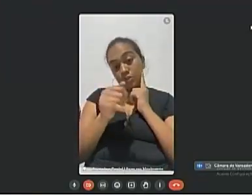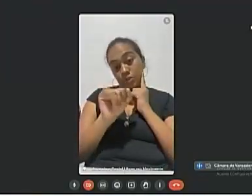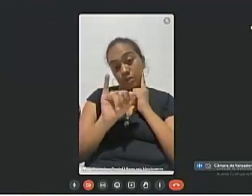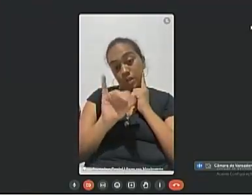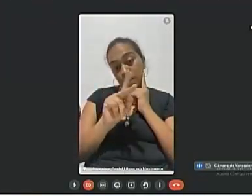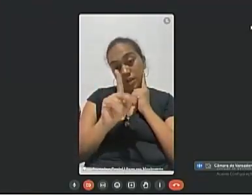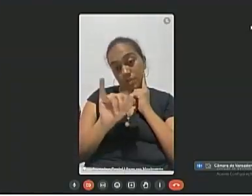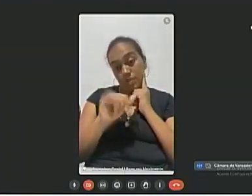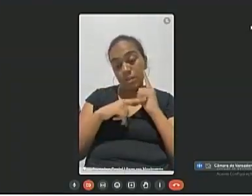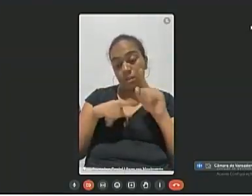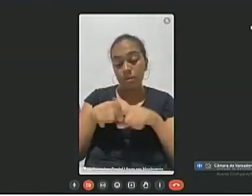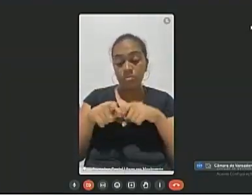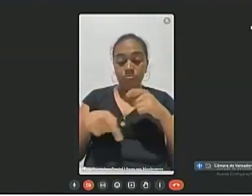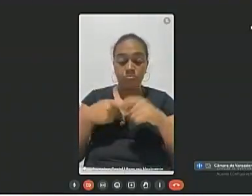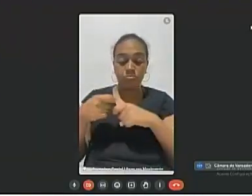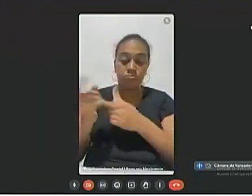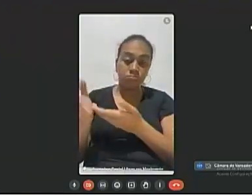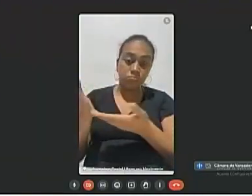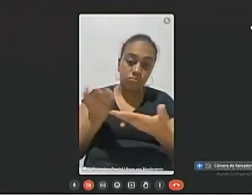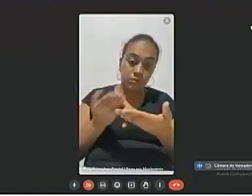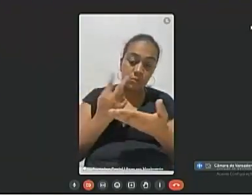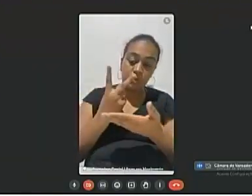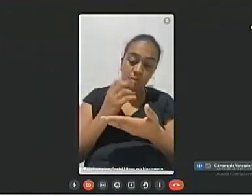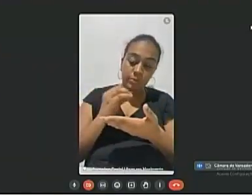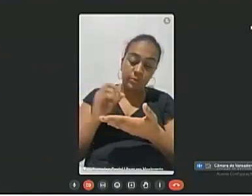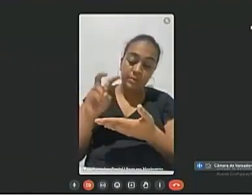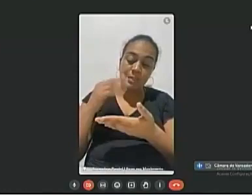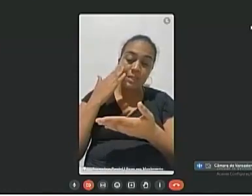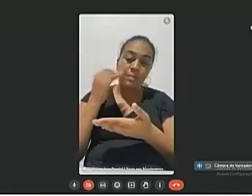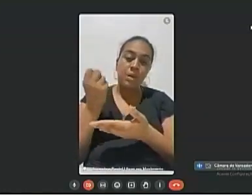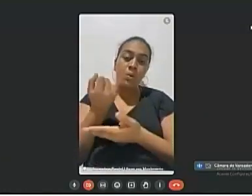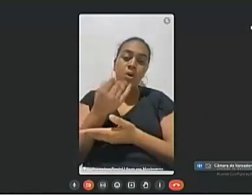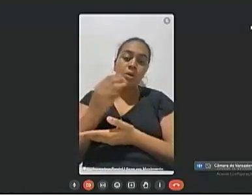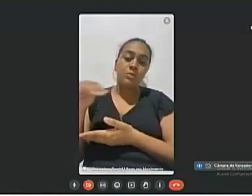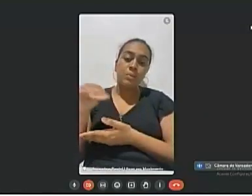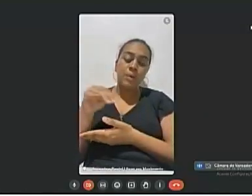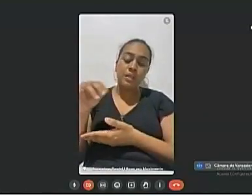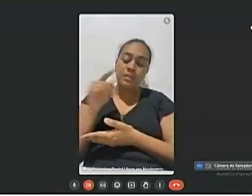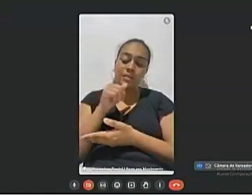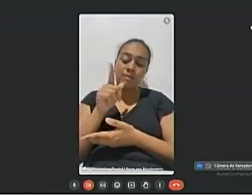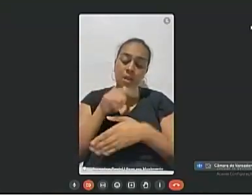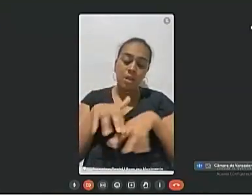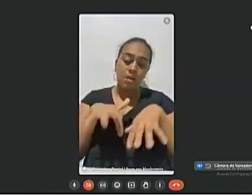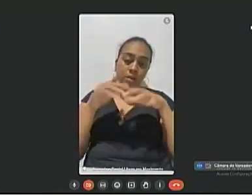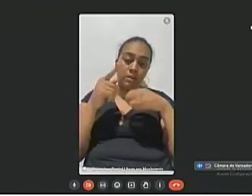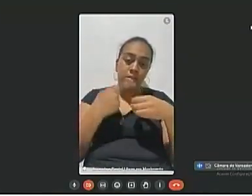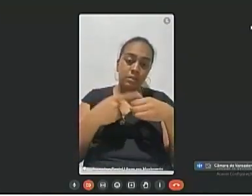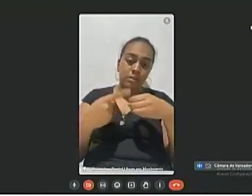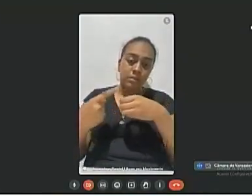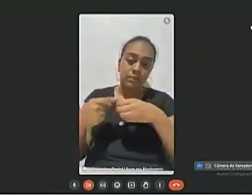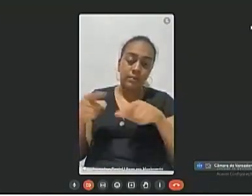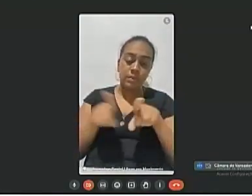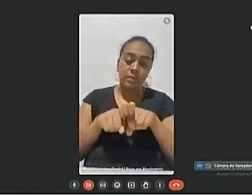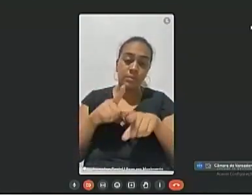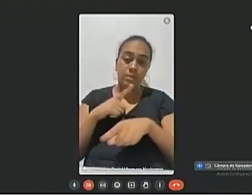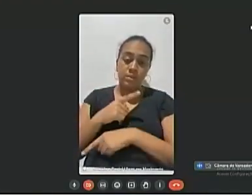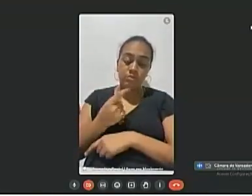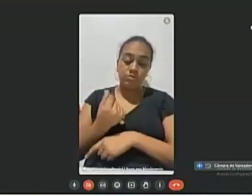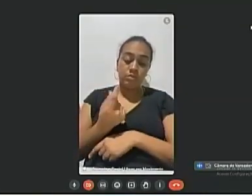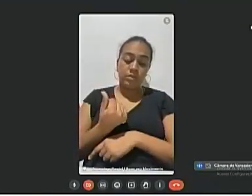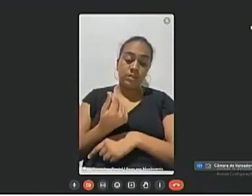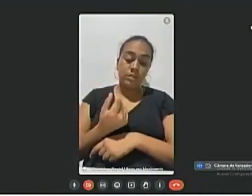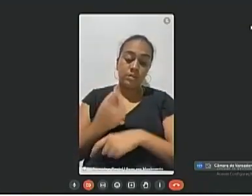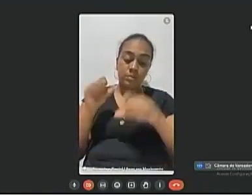ela economicamente para 2005 para saber quanto que cada metro retirado das enchentes nas cidades resulta em dinheiro para o